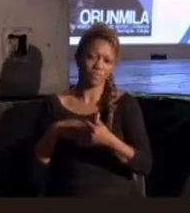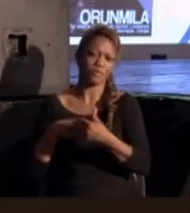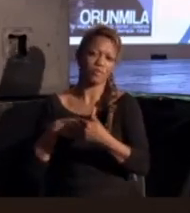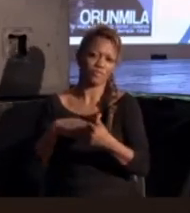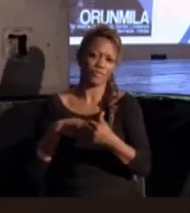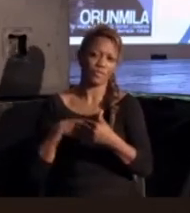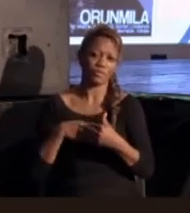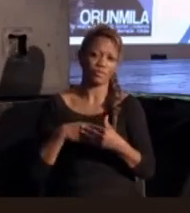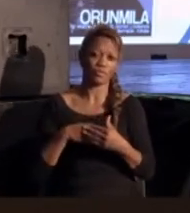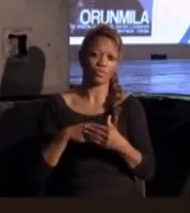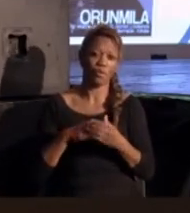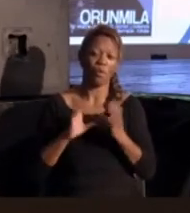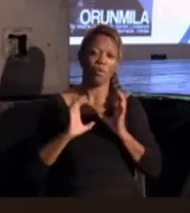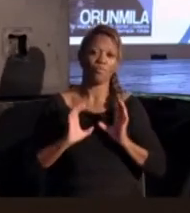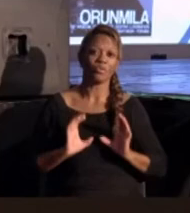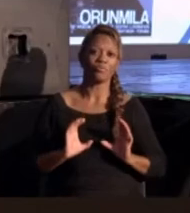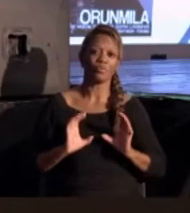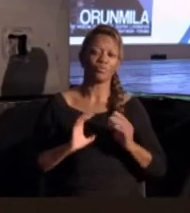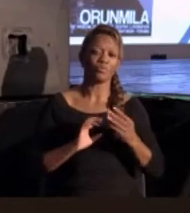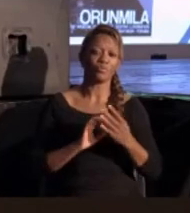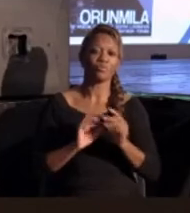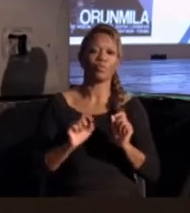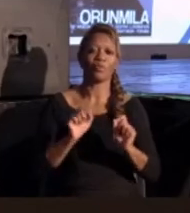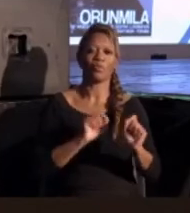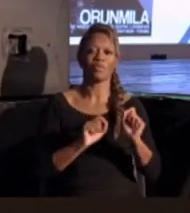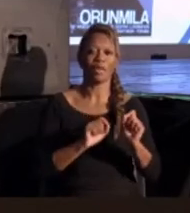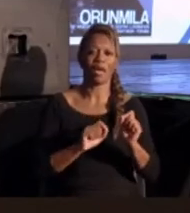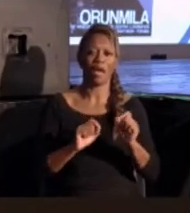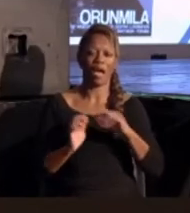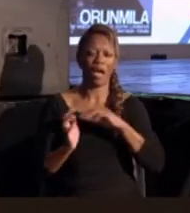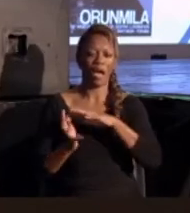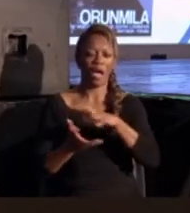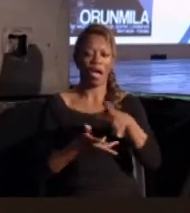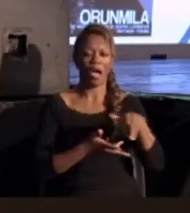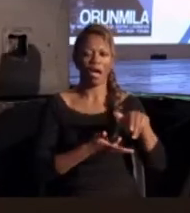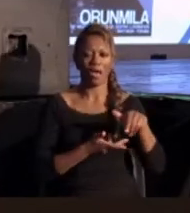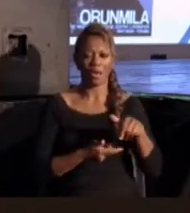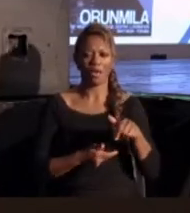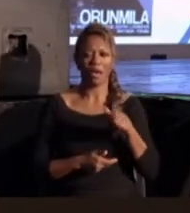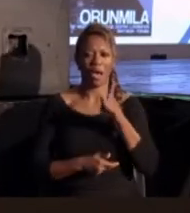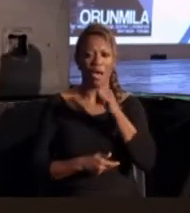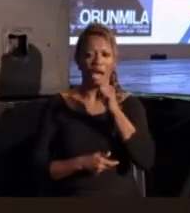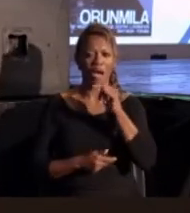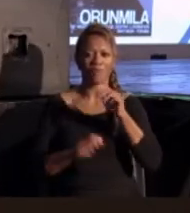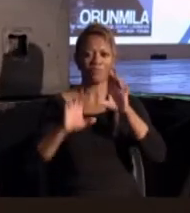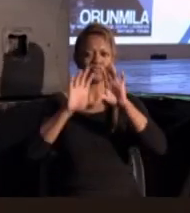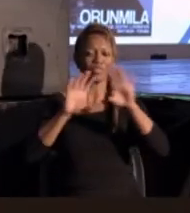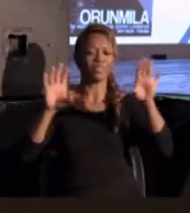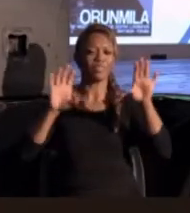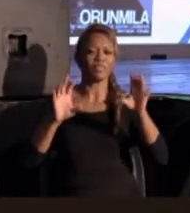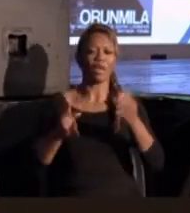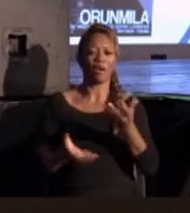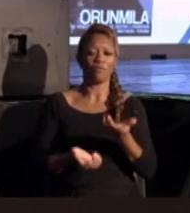se comportam como os quatro elementos: água, terra, ar e fogo. Ou seja,